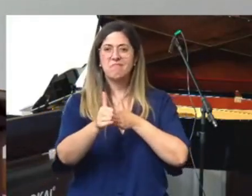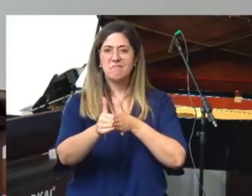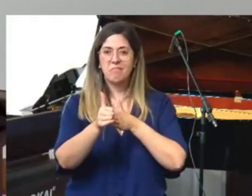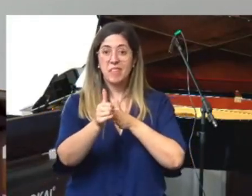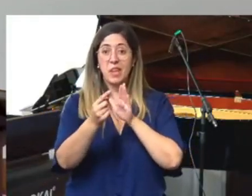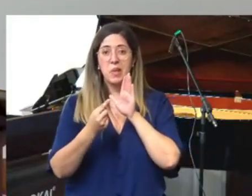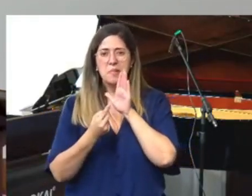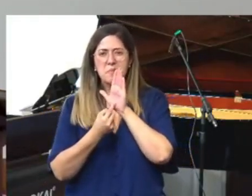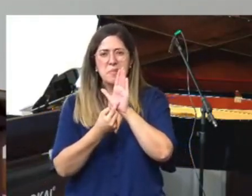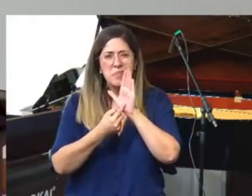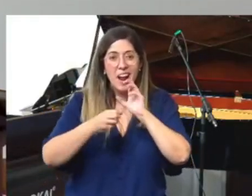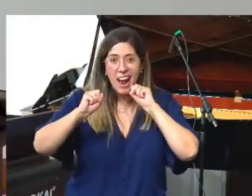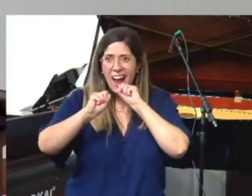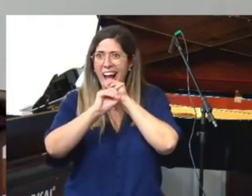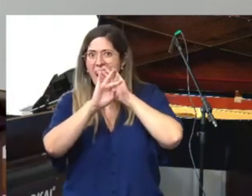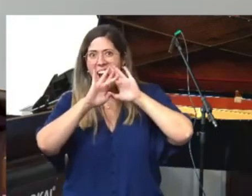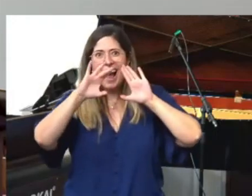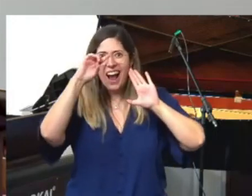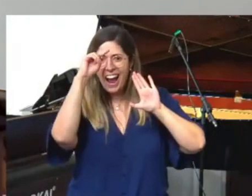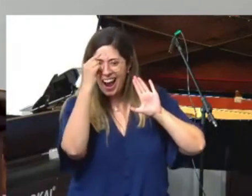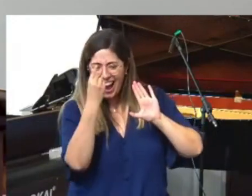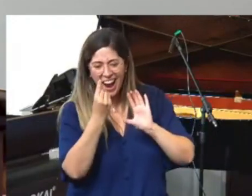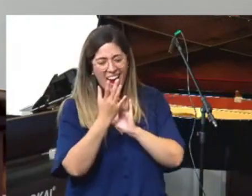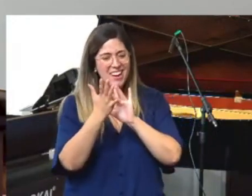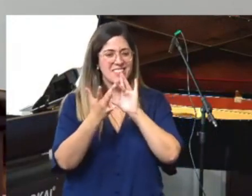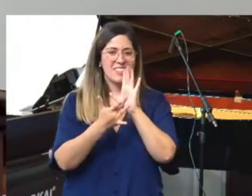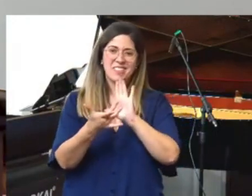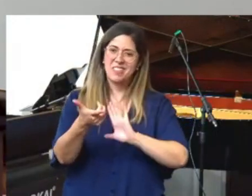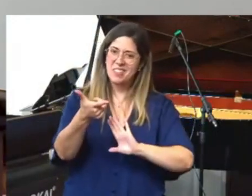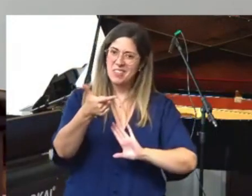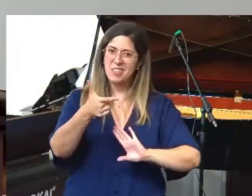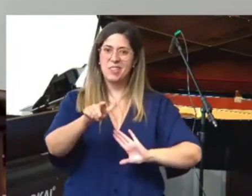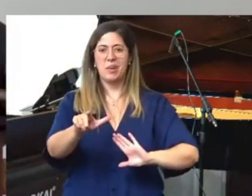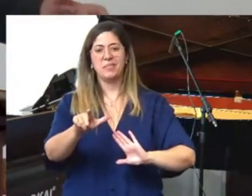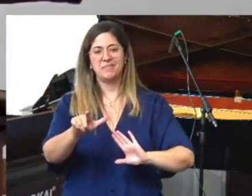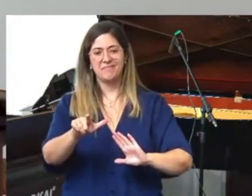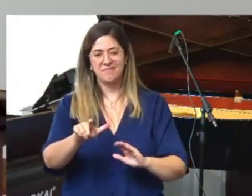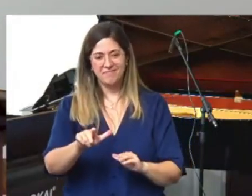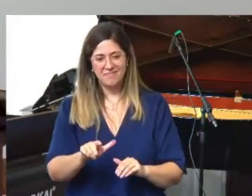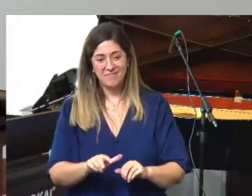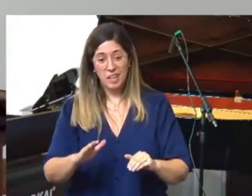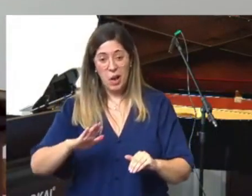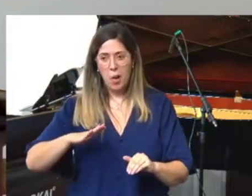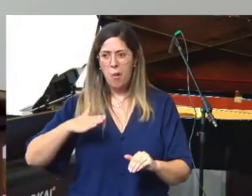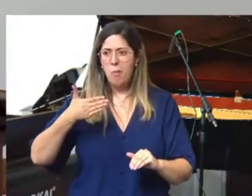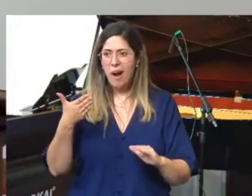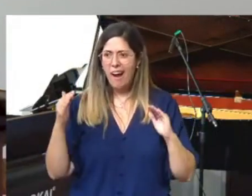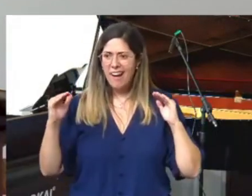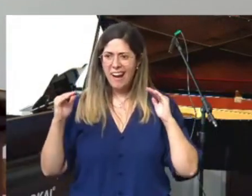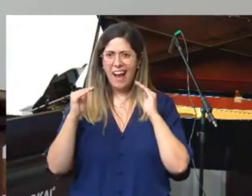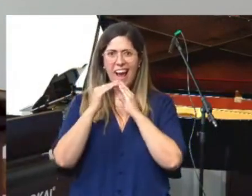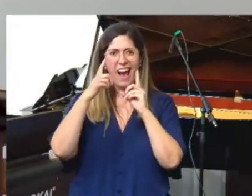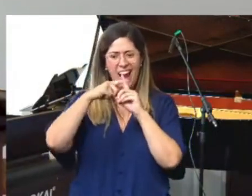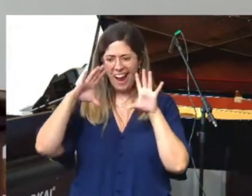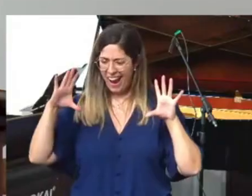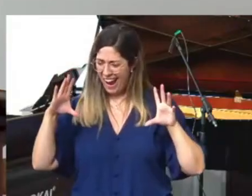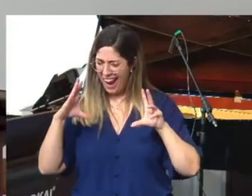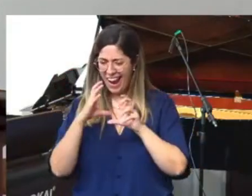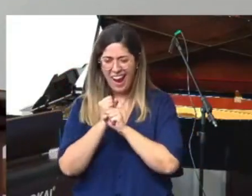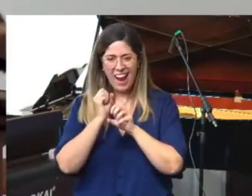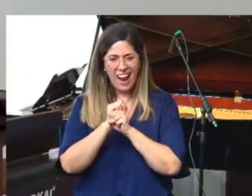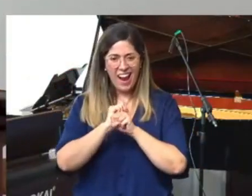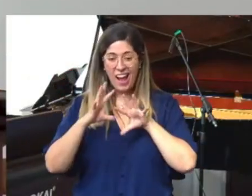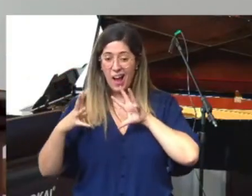manifestação futura da glória vindoura do porvir, quando uma igreja será reunida